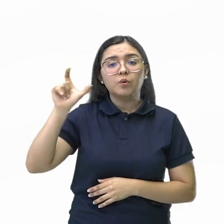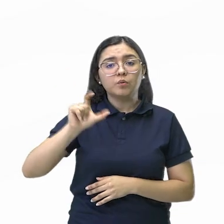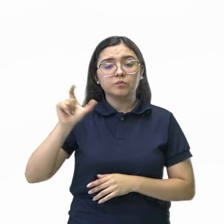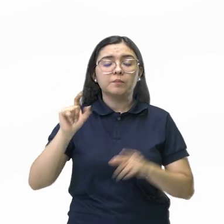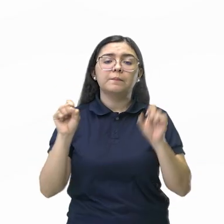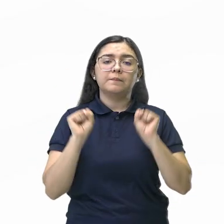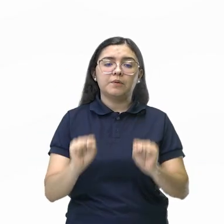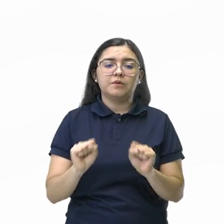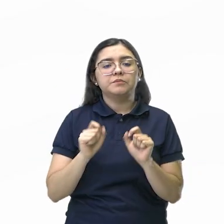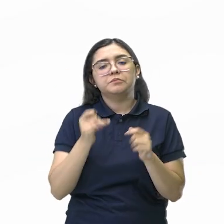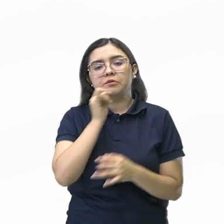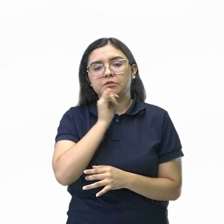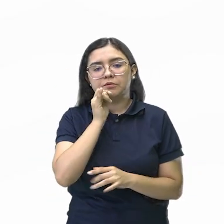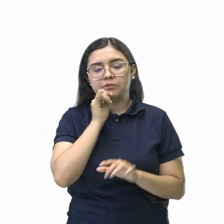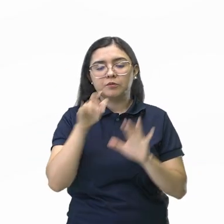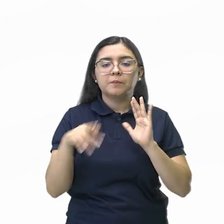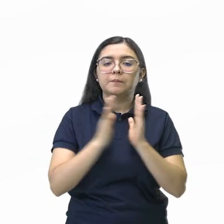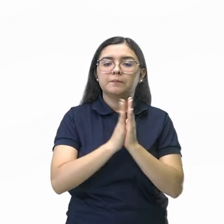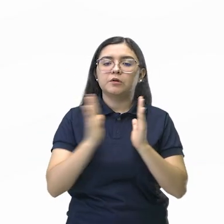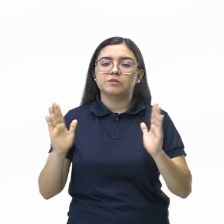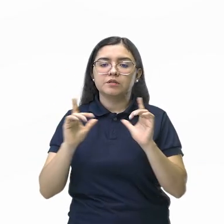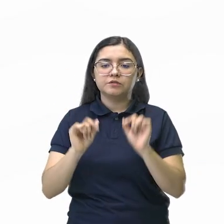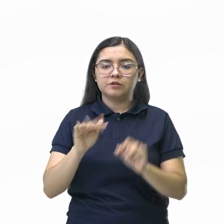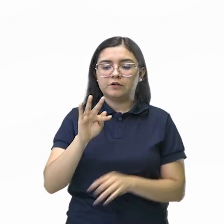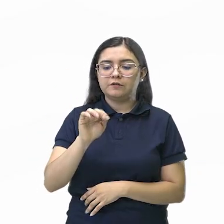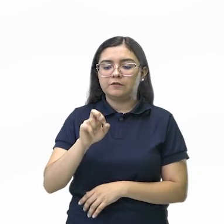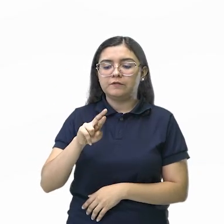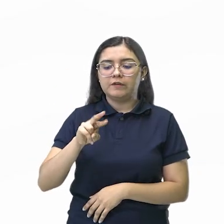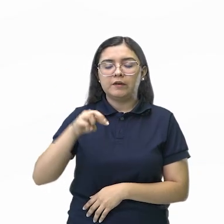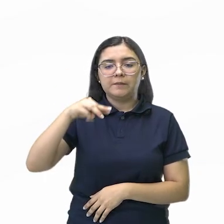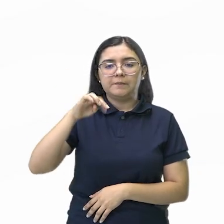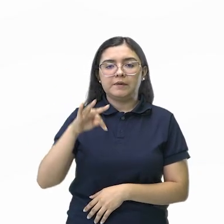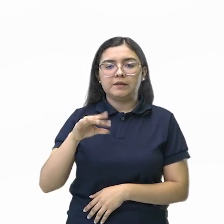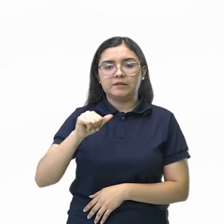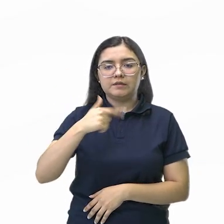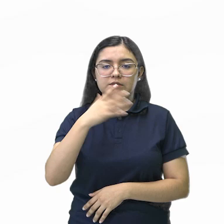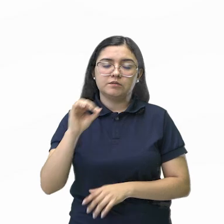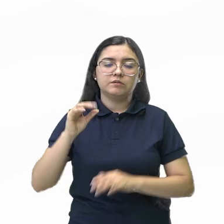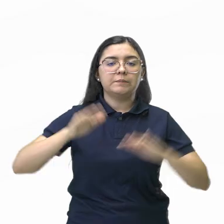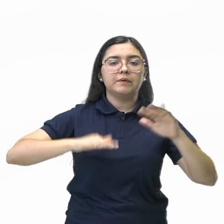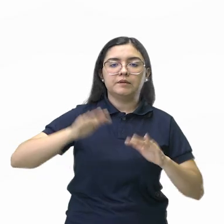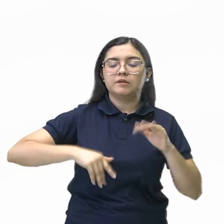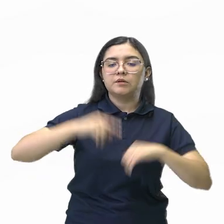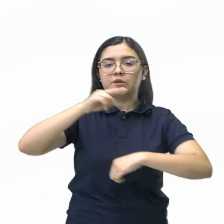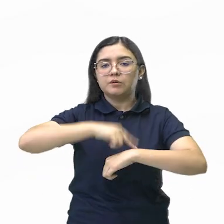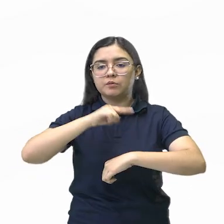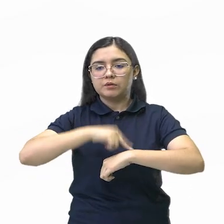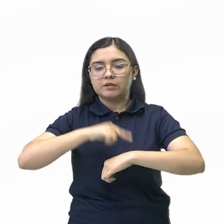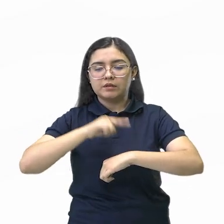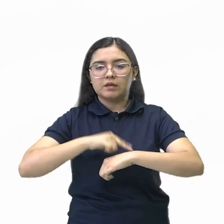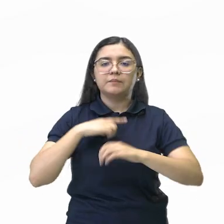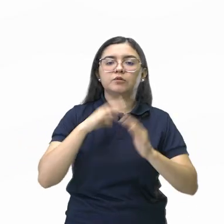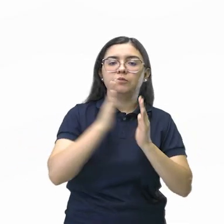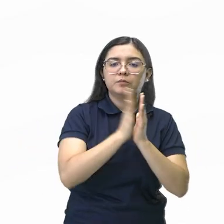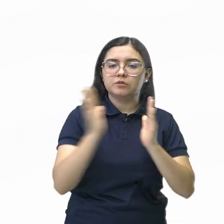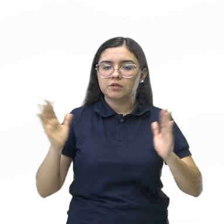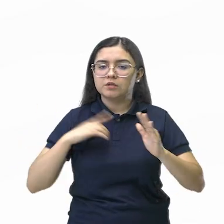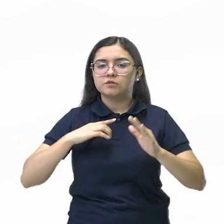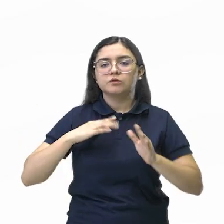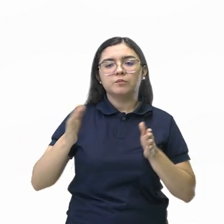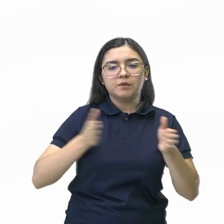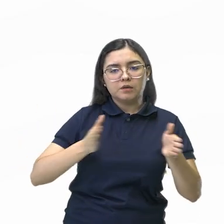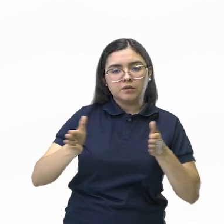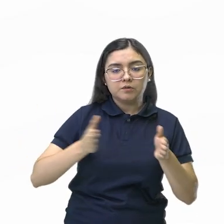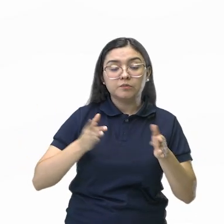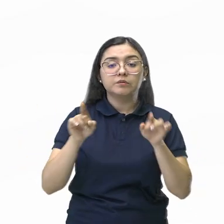fazer parte, por exemplo, do mesmo processo de fermentação. Isso vai depender do tempo, da cura, do período de